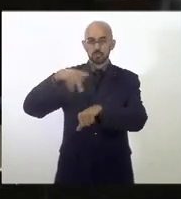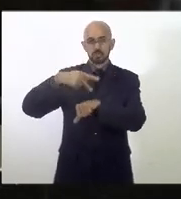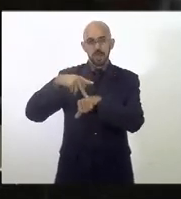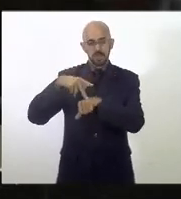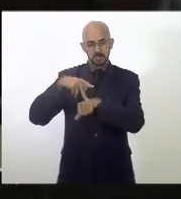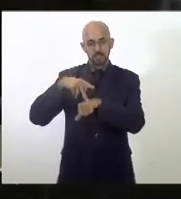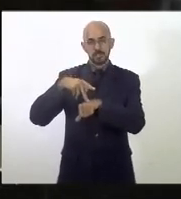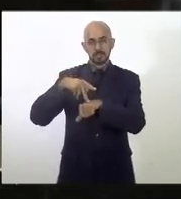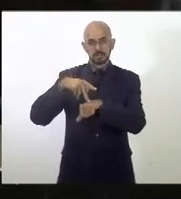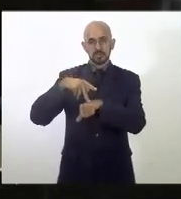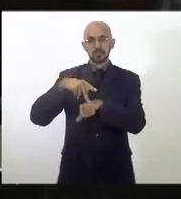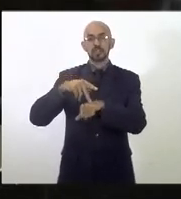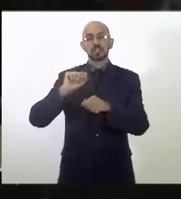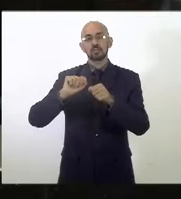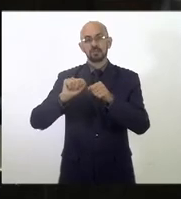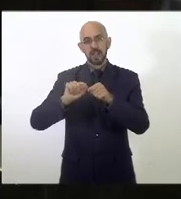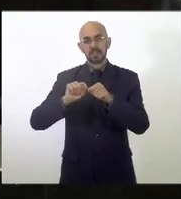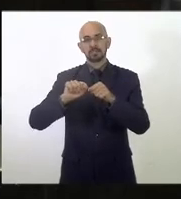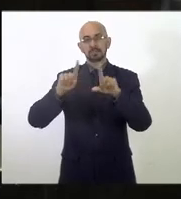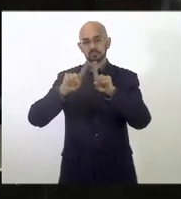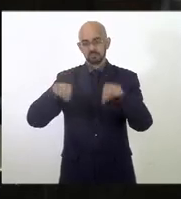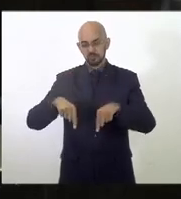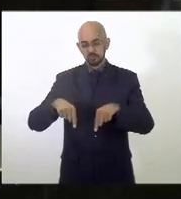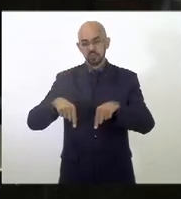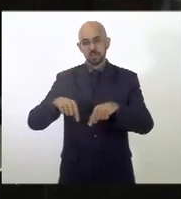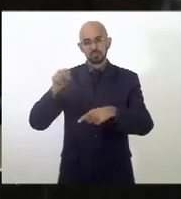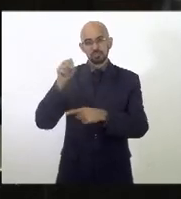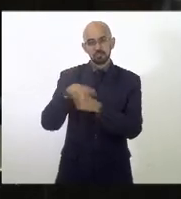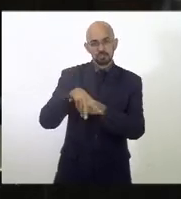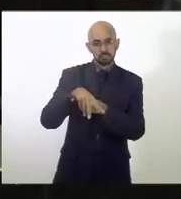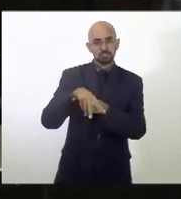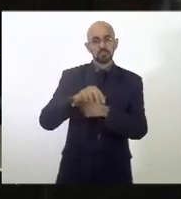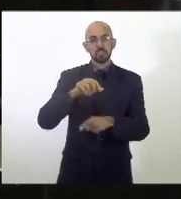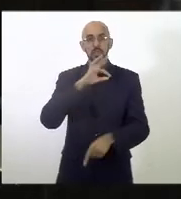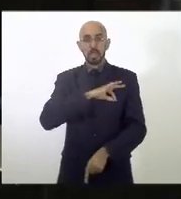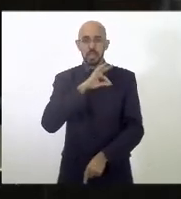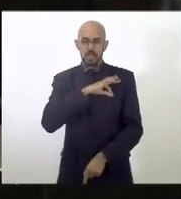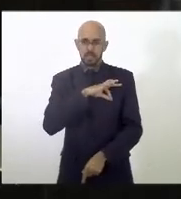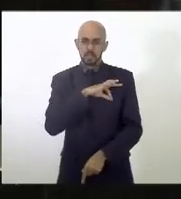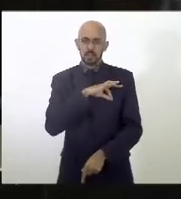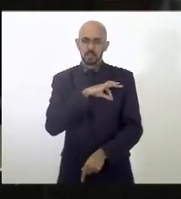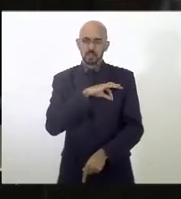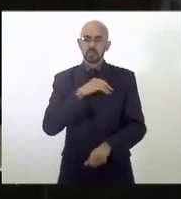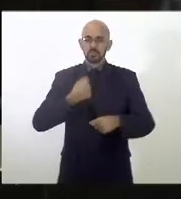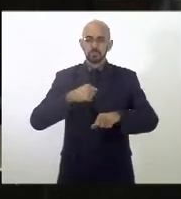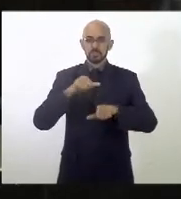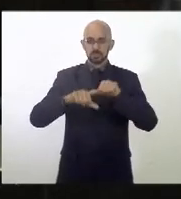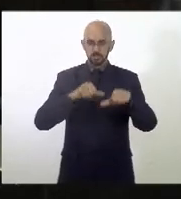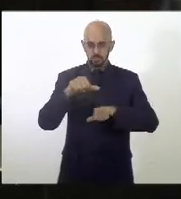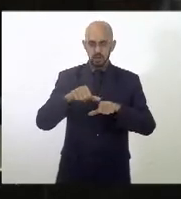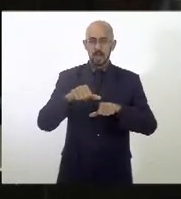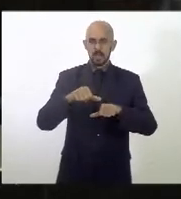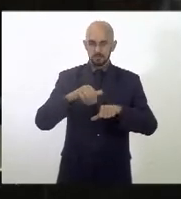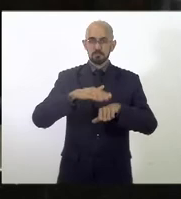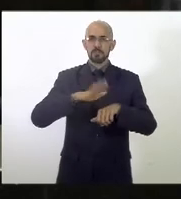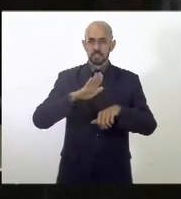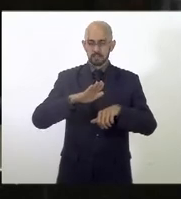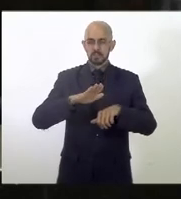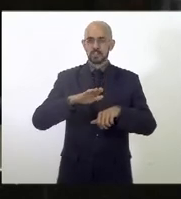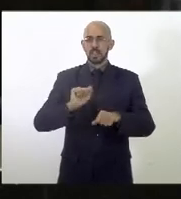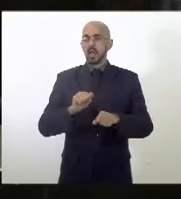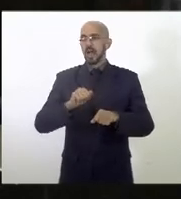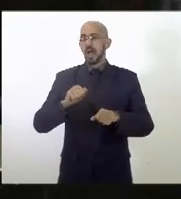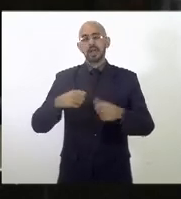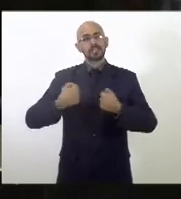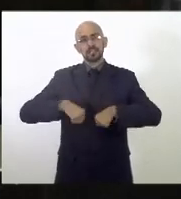vamos trabalhar sempre para tentar mudar setor a setor. A nossa demanda não é só por tributos. Toda vez